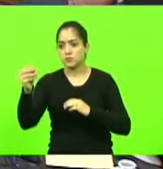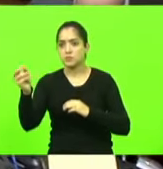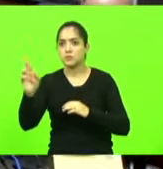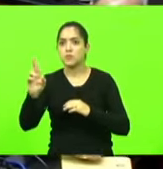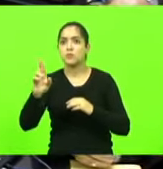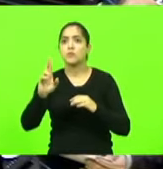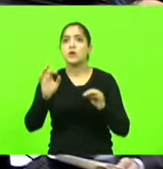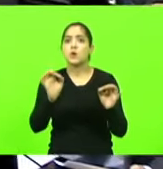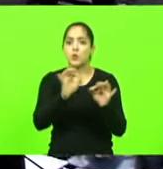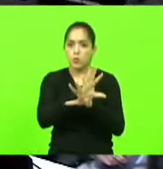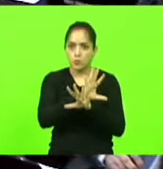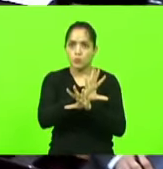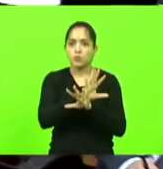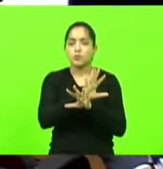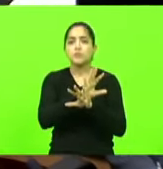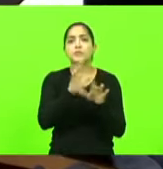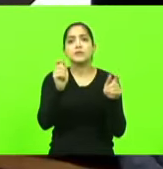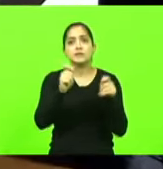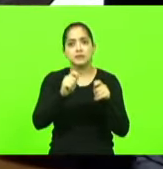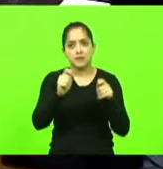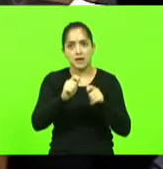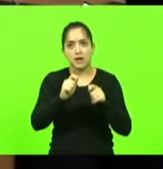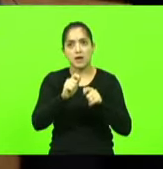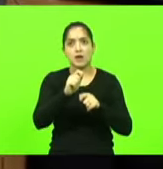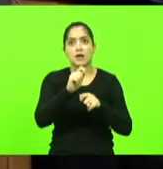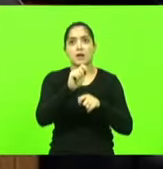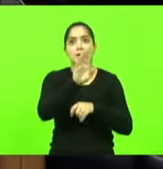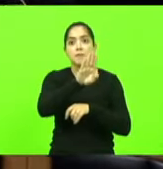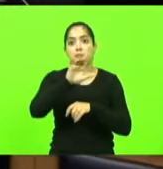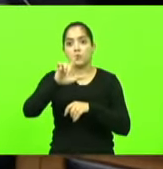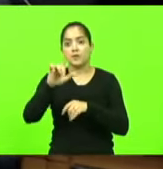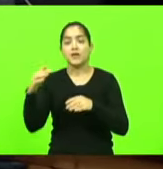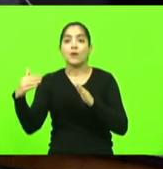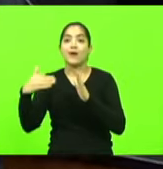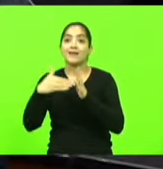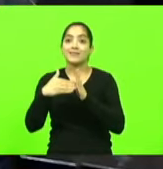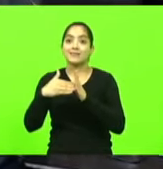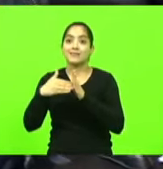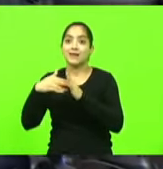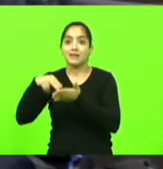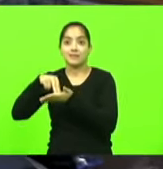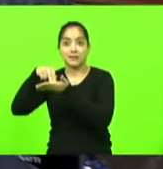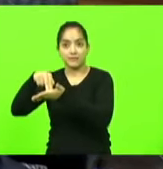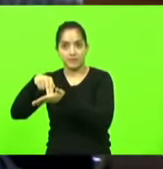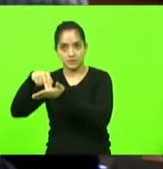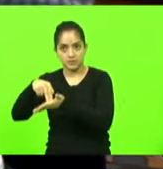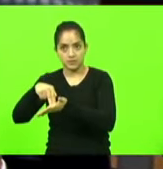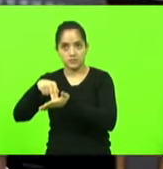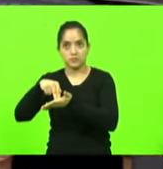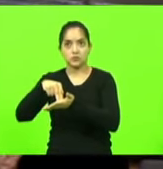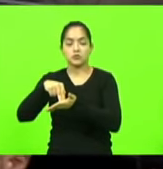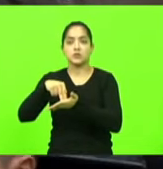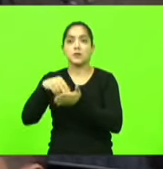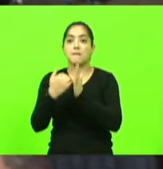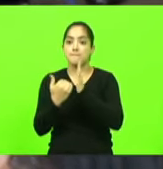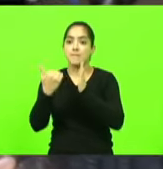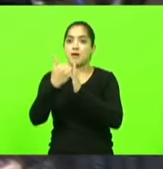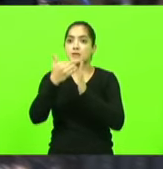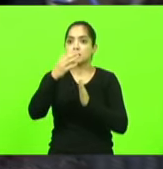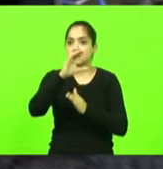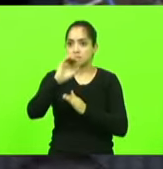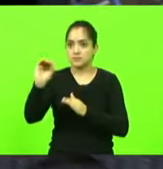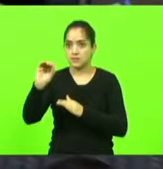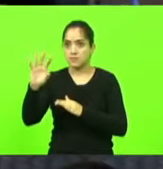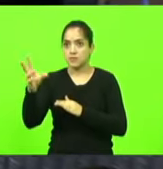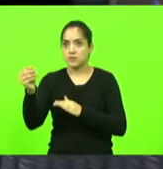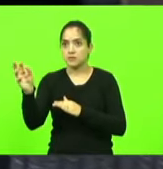o trajeto Blumenau até Navegantes. Agora estamos colocando mais 100 milhões para concluir até Indaial. Então, repito, a única